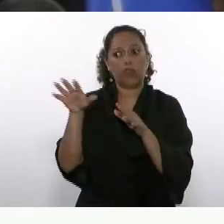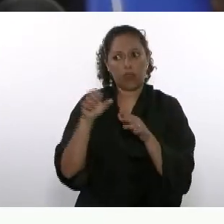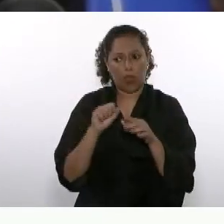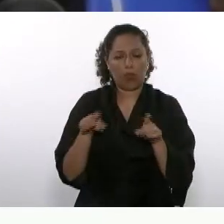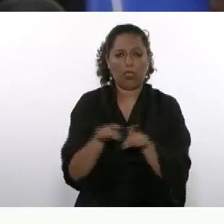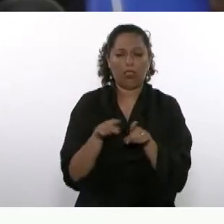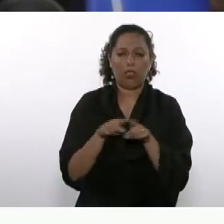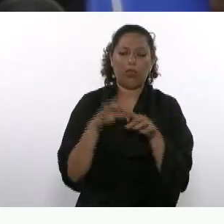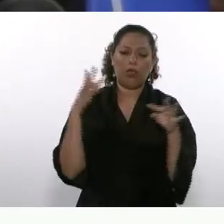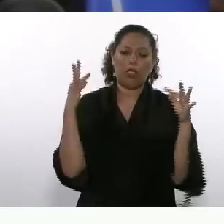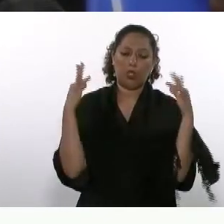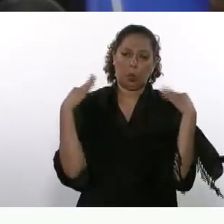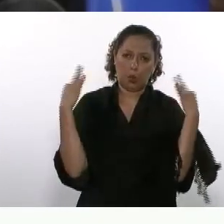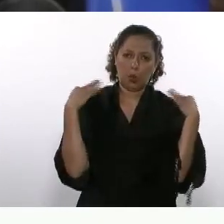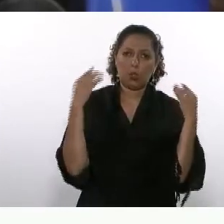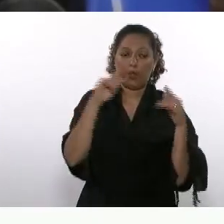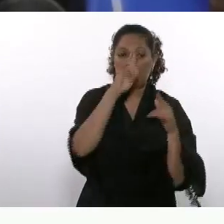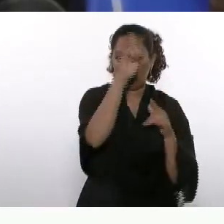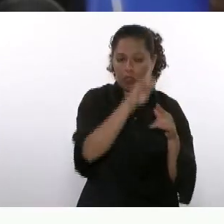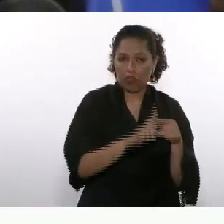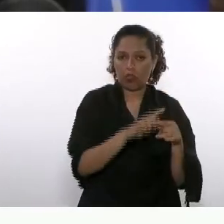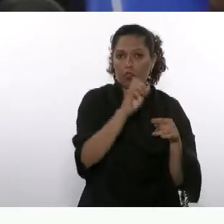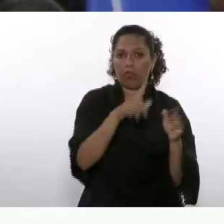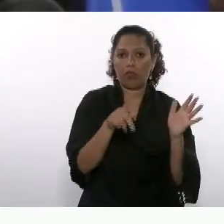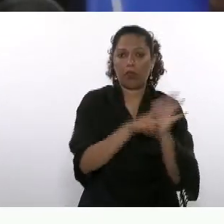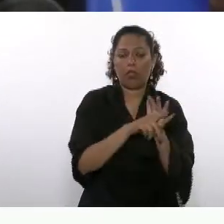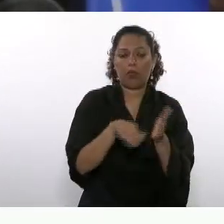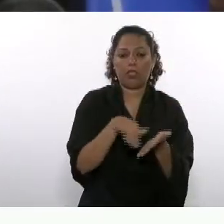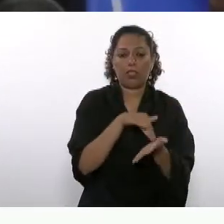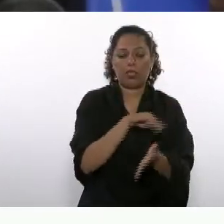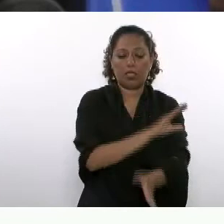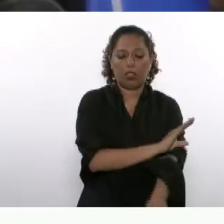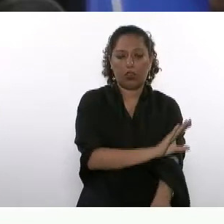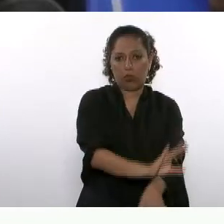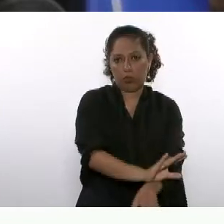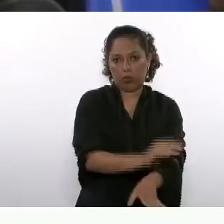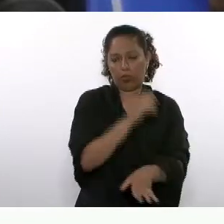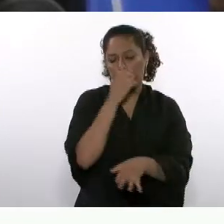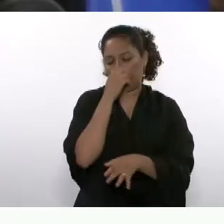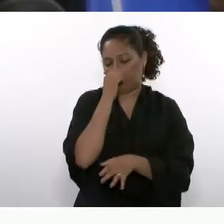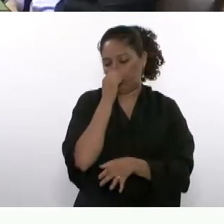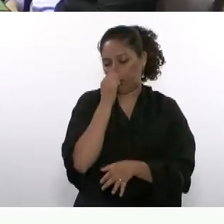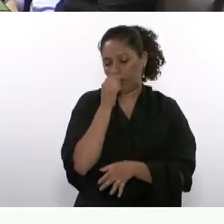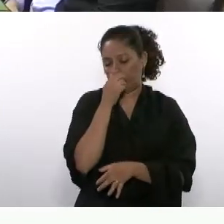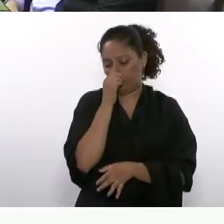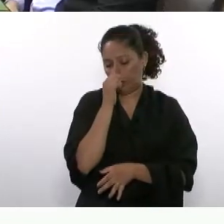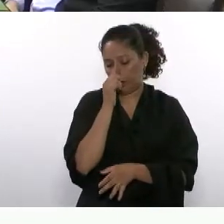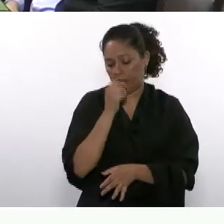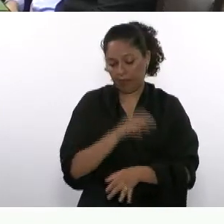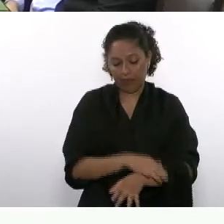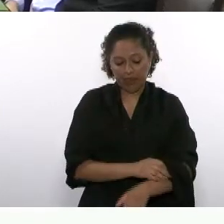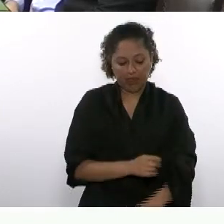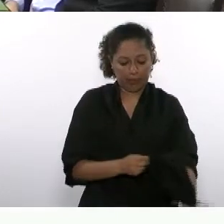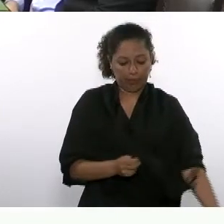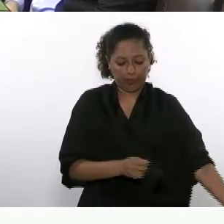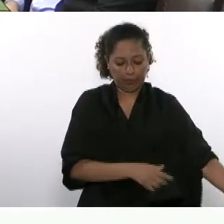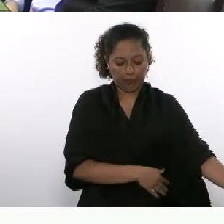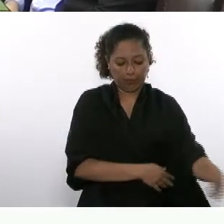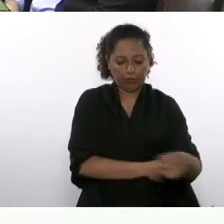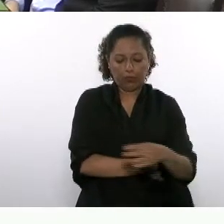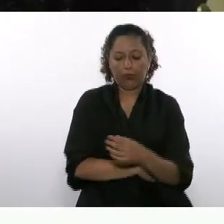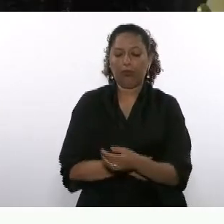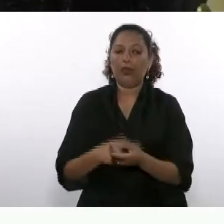turístico, mas a gestão é da Secretaria de Cultura. Eu tô- Não esse será um recurso equipamento aqui, nosso. Estou esmiuçando, deputado, a questão orçamentária, porque há uma